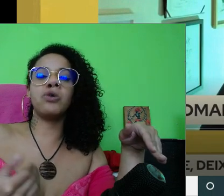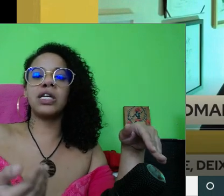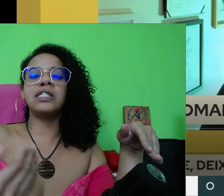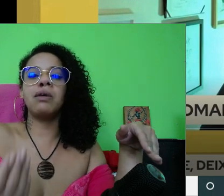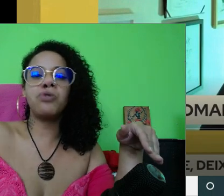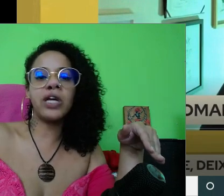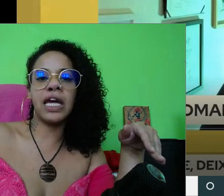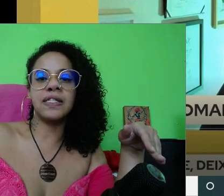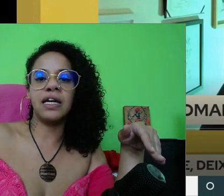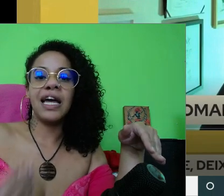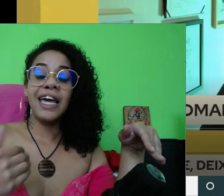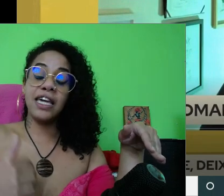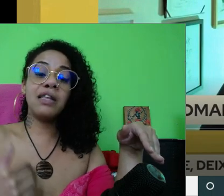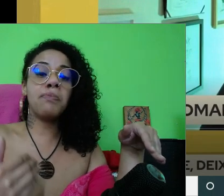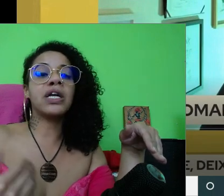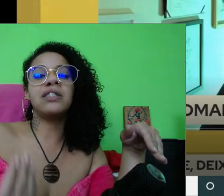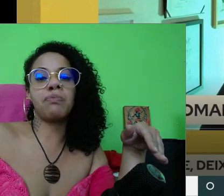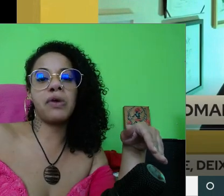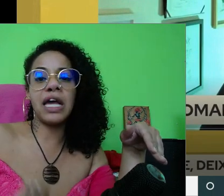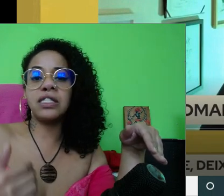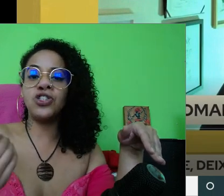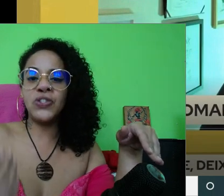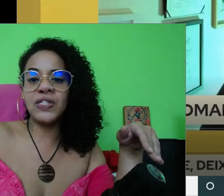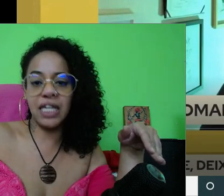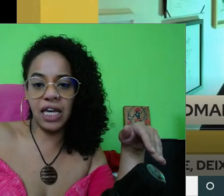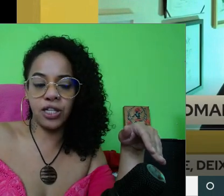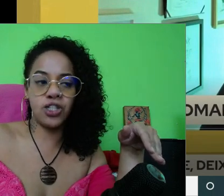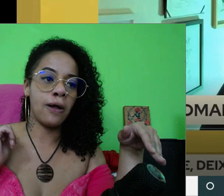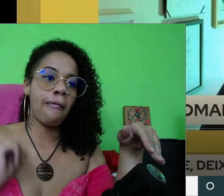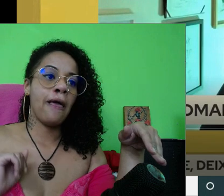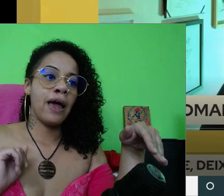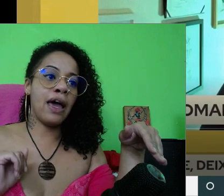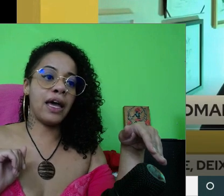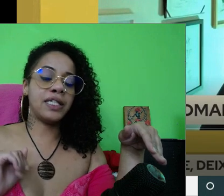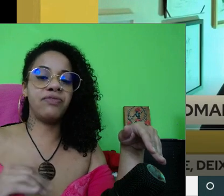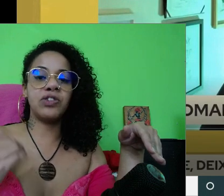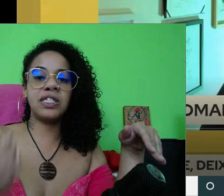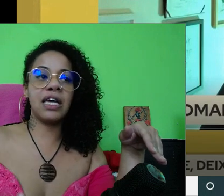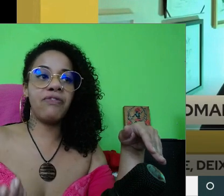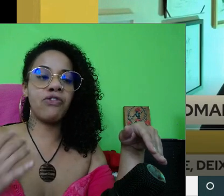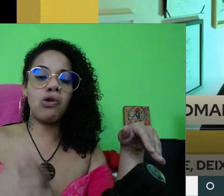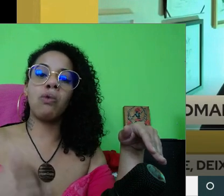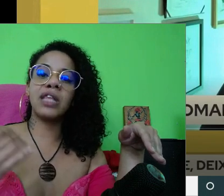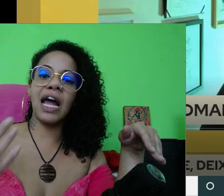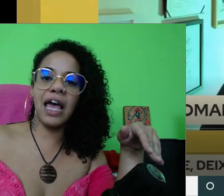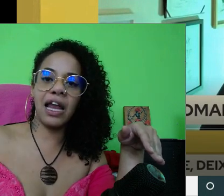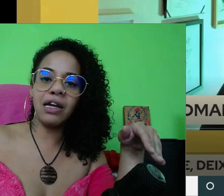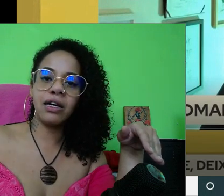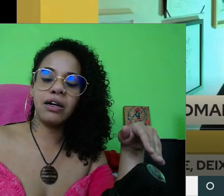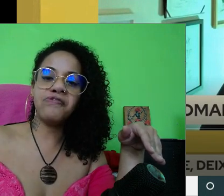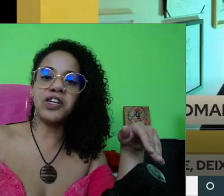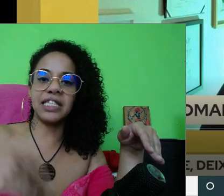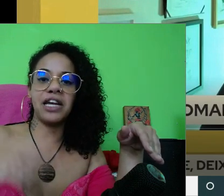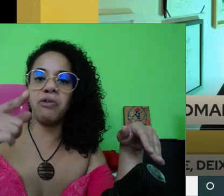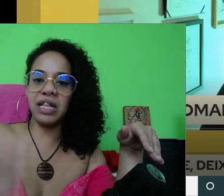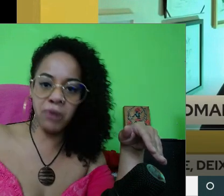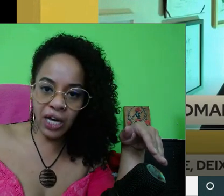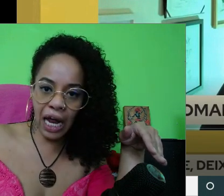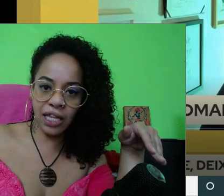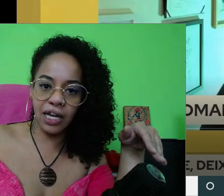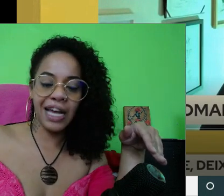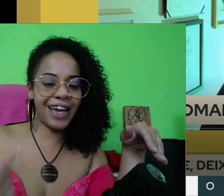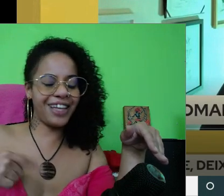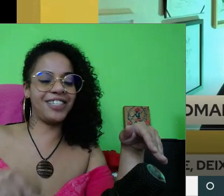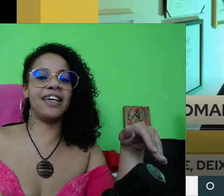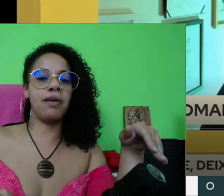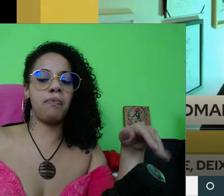de uma democracia burguesa e a Democracia burguesa diz o seguinte se você for contra ela você não é